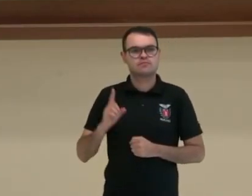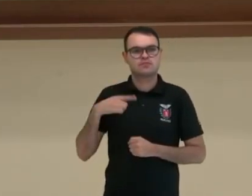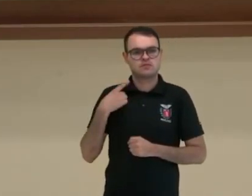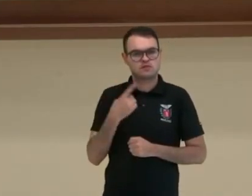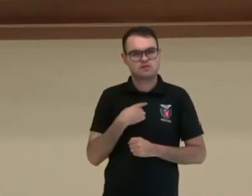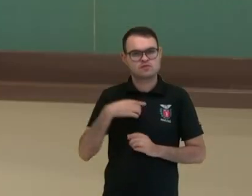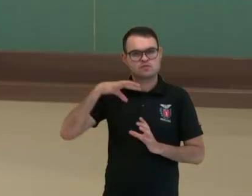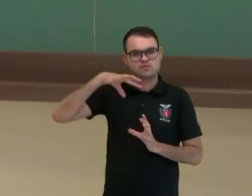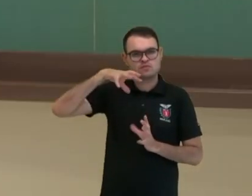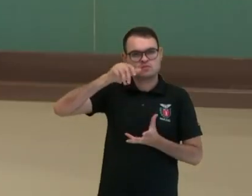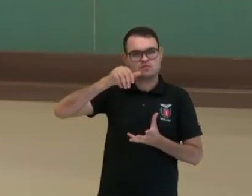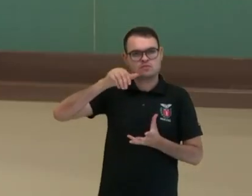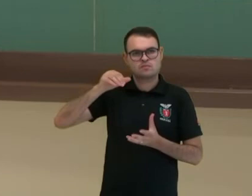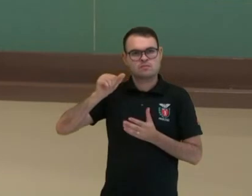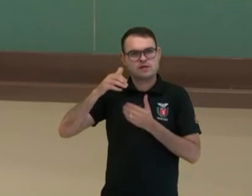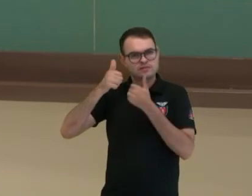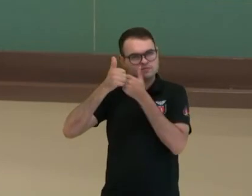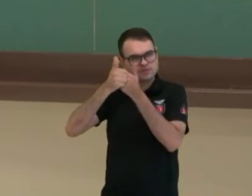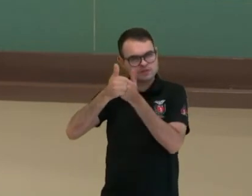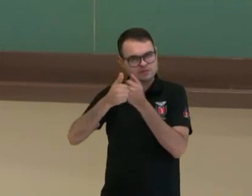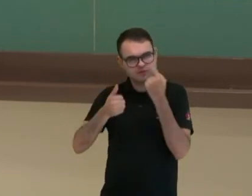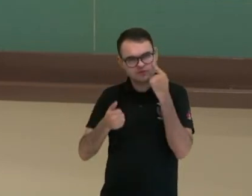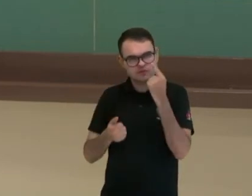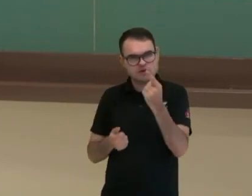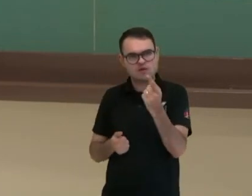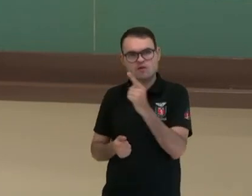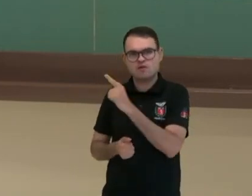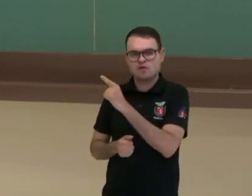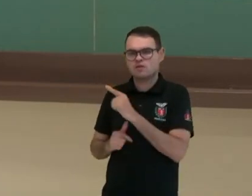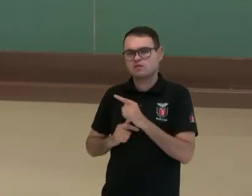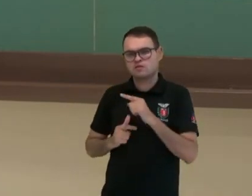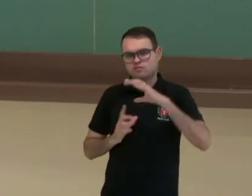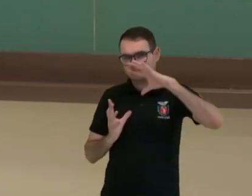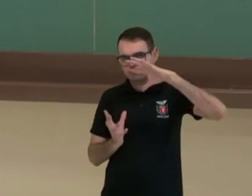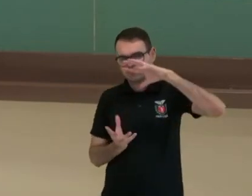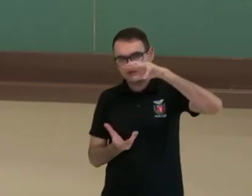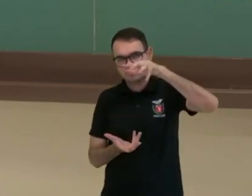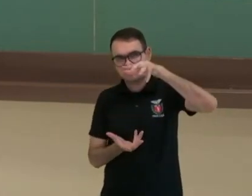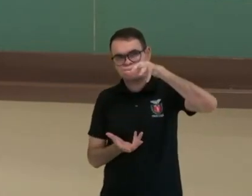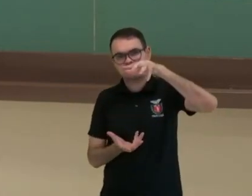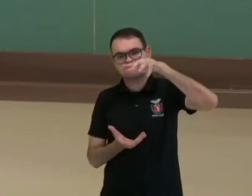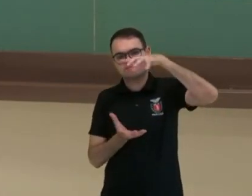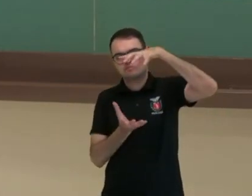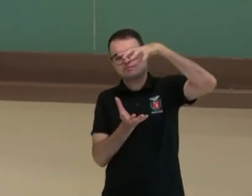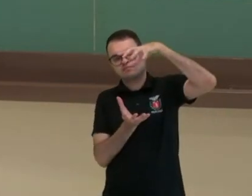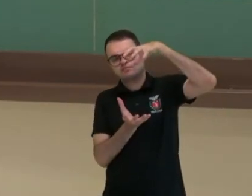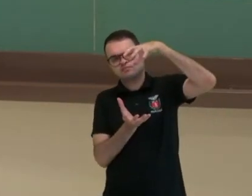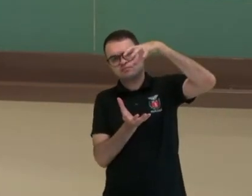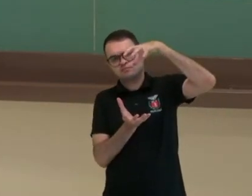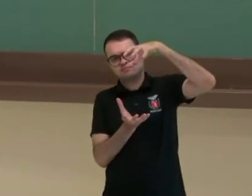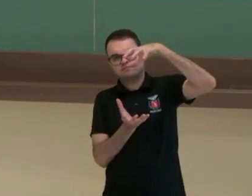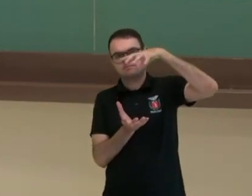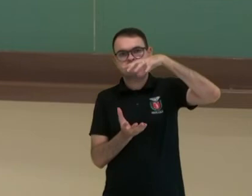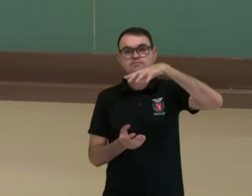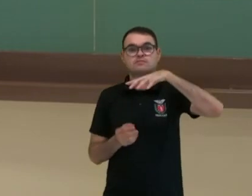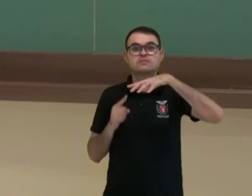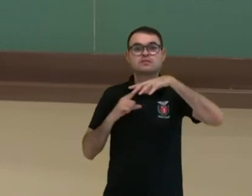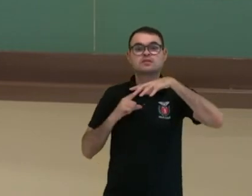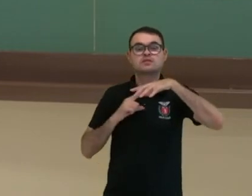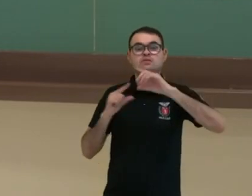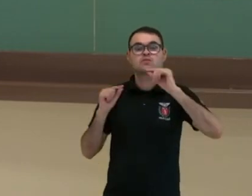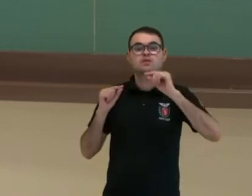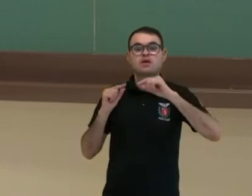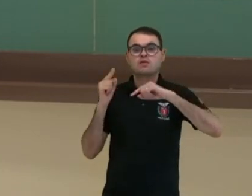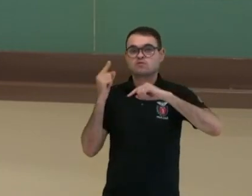Terra e vou trazer mais pertinho para você. Então aqui nós temos o nosso planeta. E ele disse nessa tela que a Terra faz